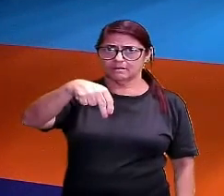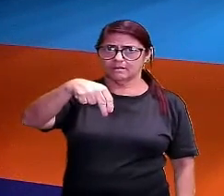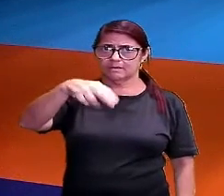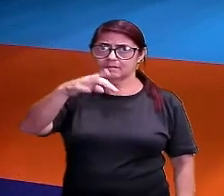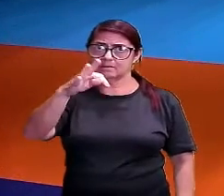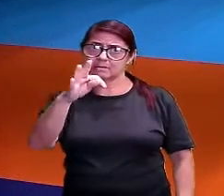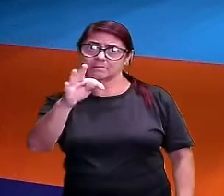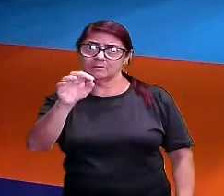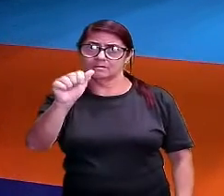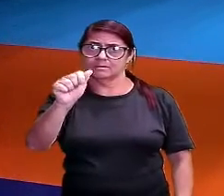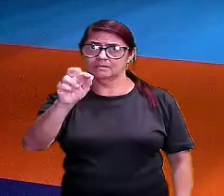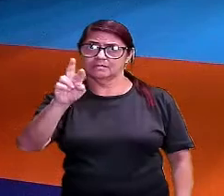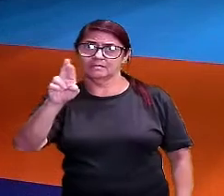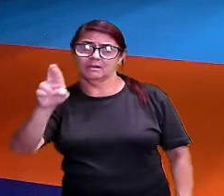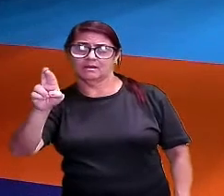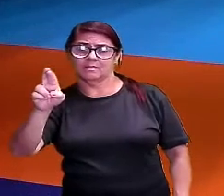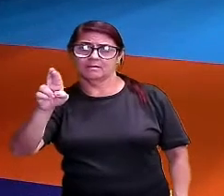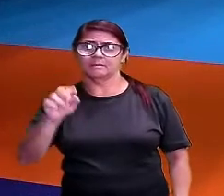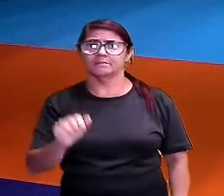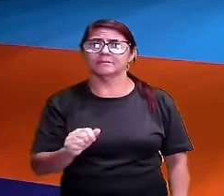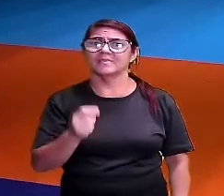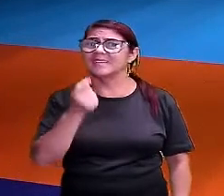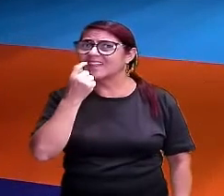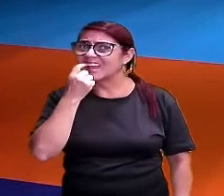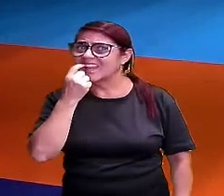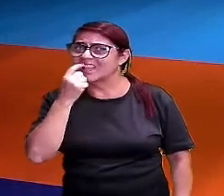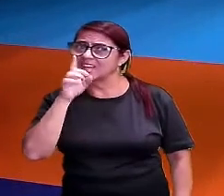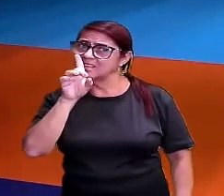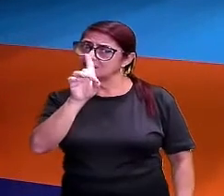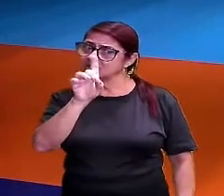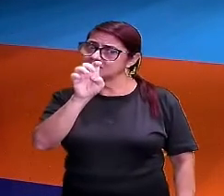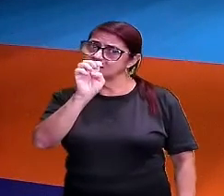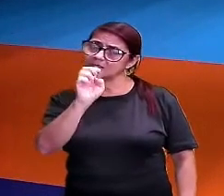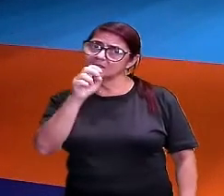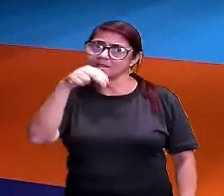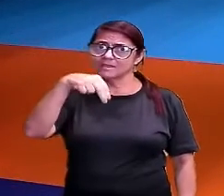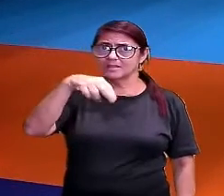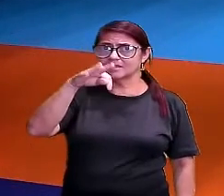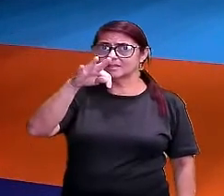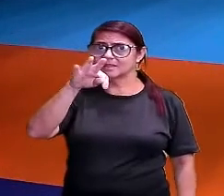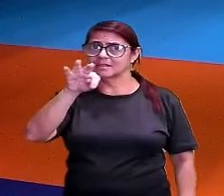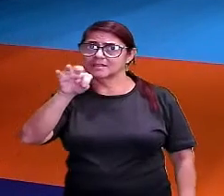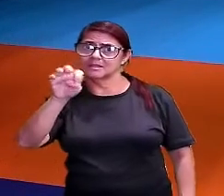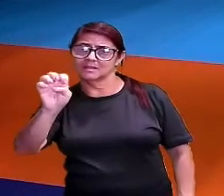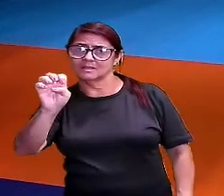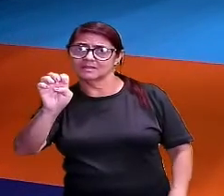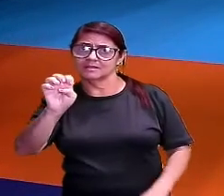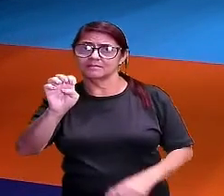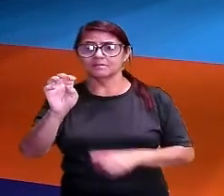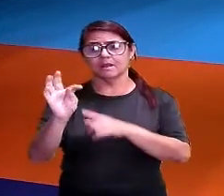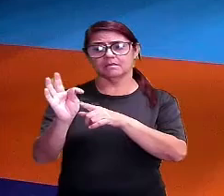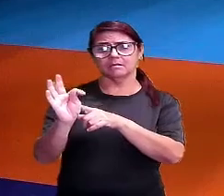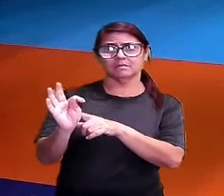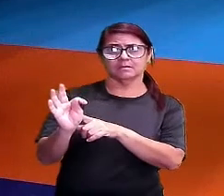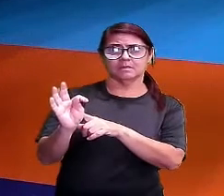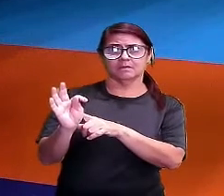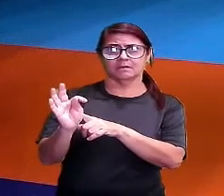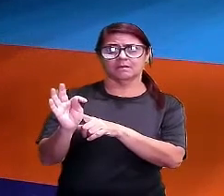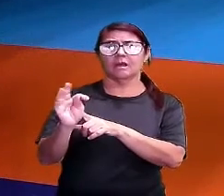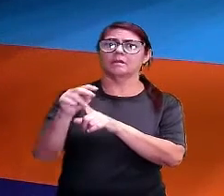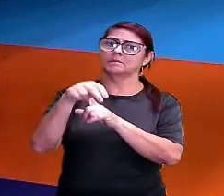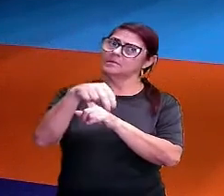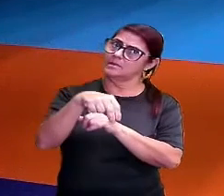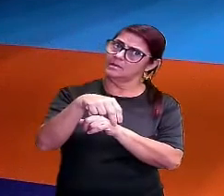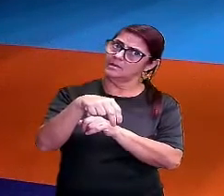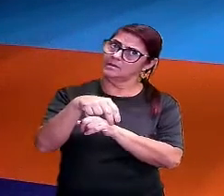onde eu coloco o N. Dente, também vai ser o N, porque temos aqui o